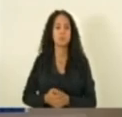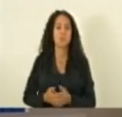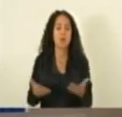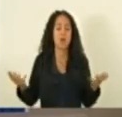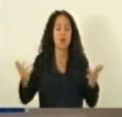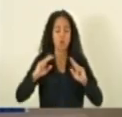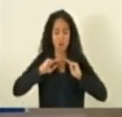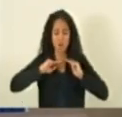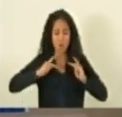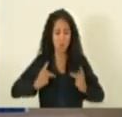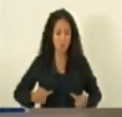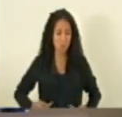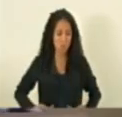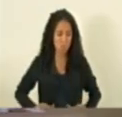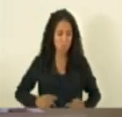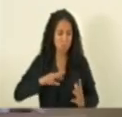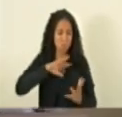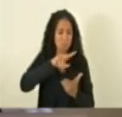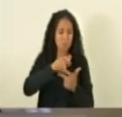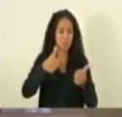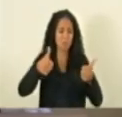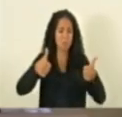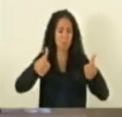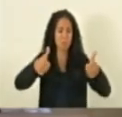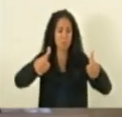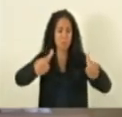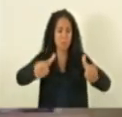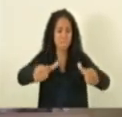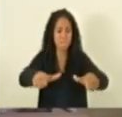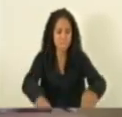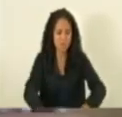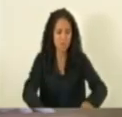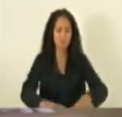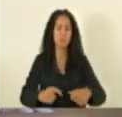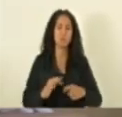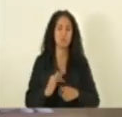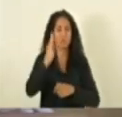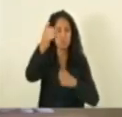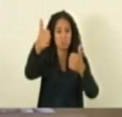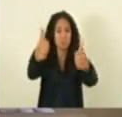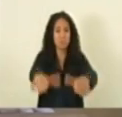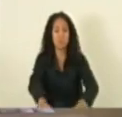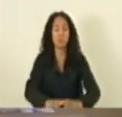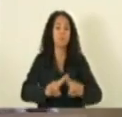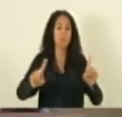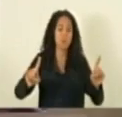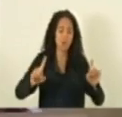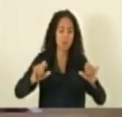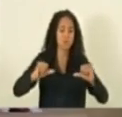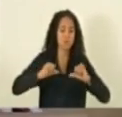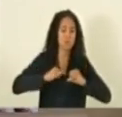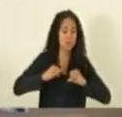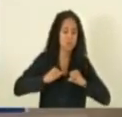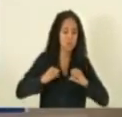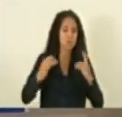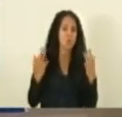cada vez pior, mas na verdade, a dor, o sofrimento,